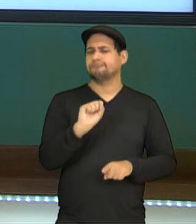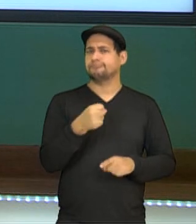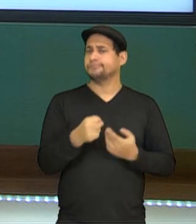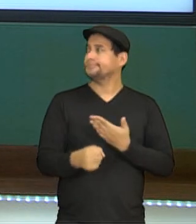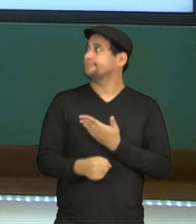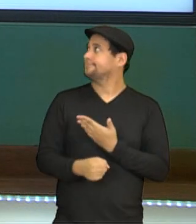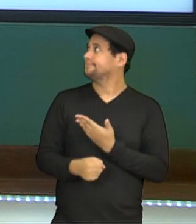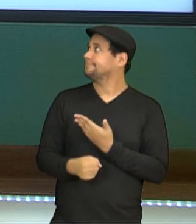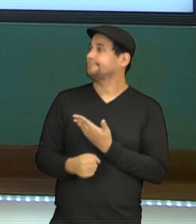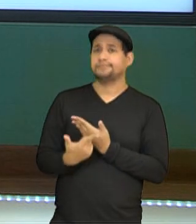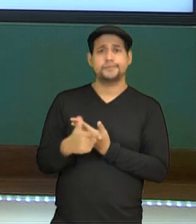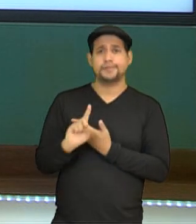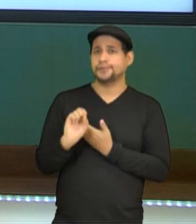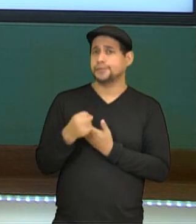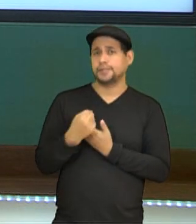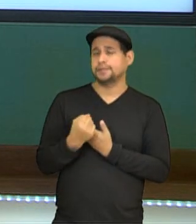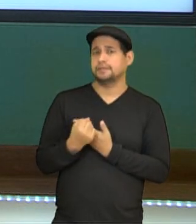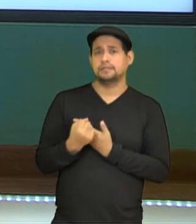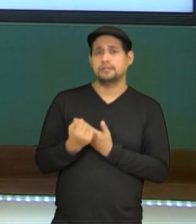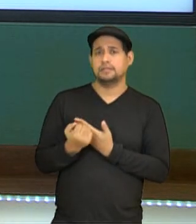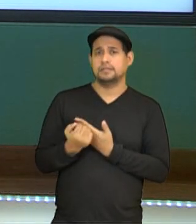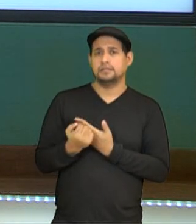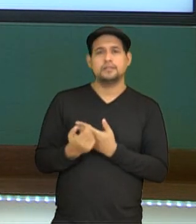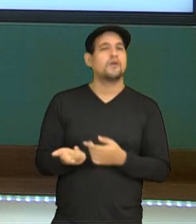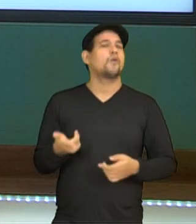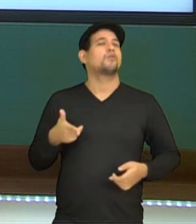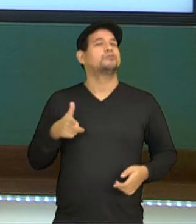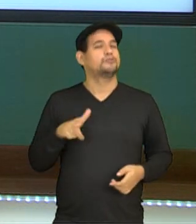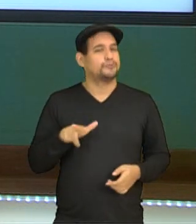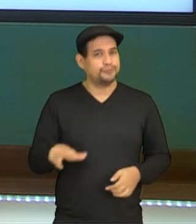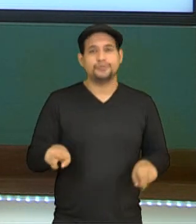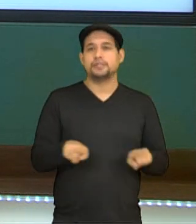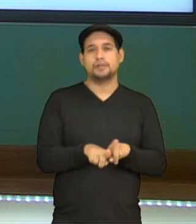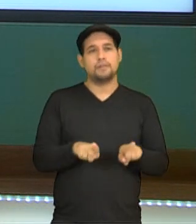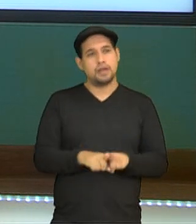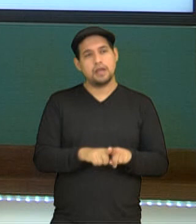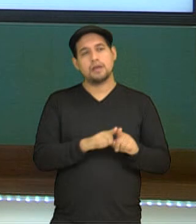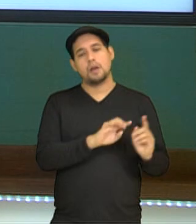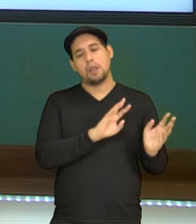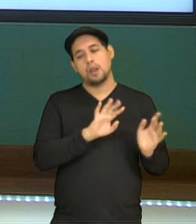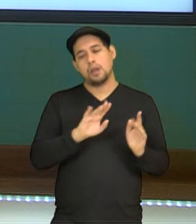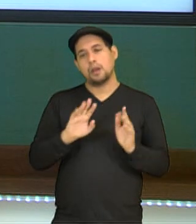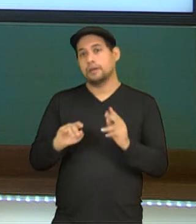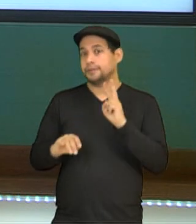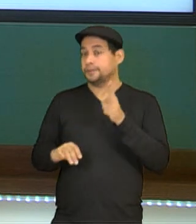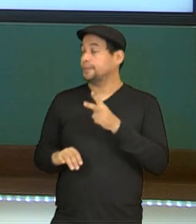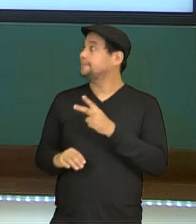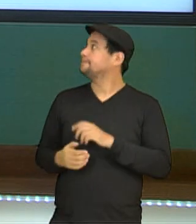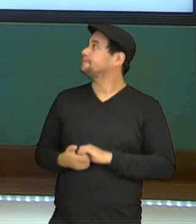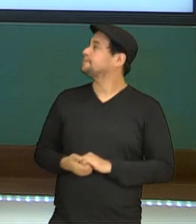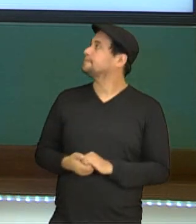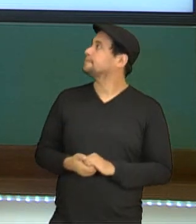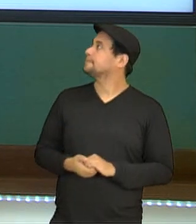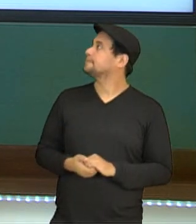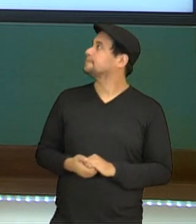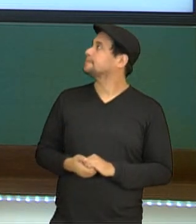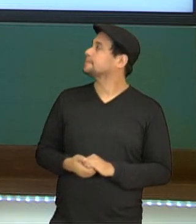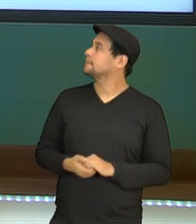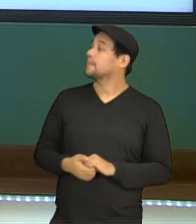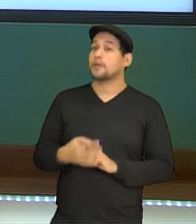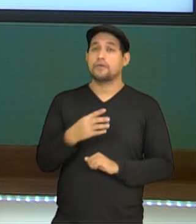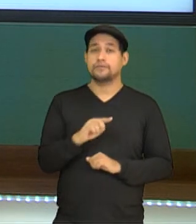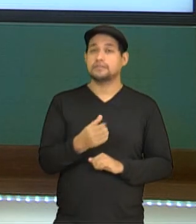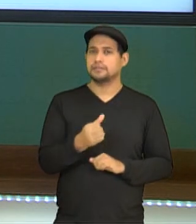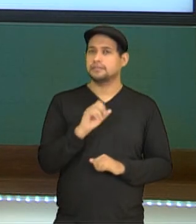aqui nessas frações equivalentes. Continuando com essa multiplicação, nós temos 4 vezes 6 é